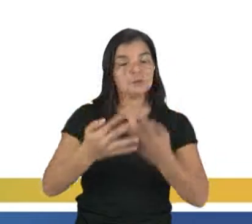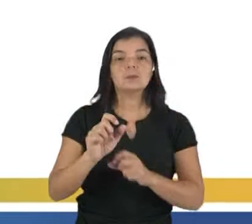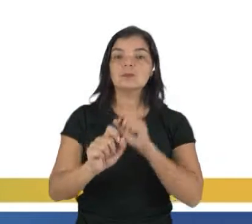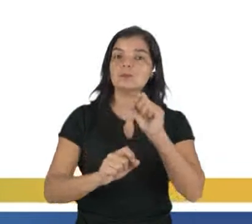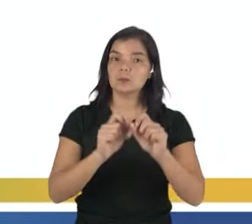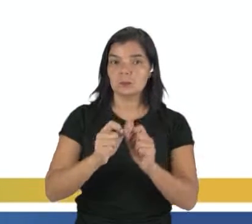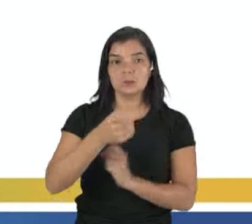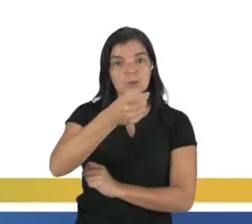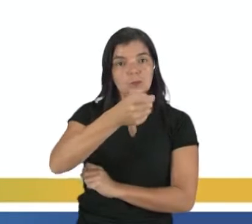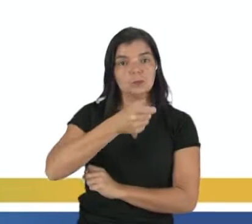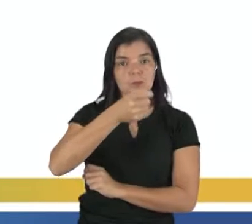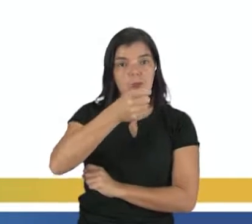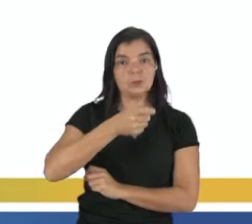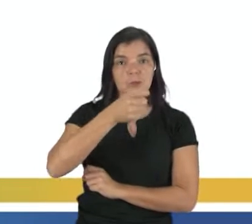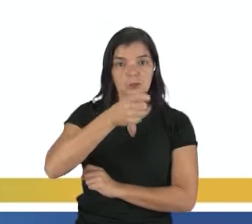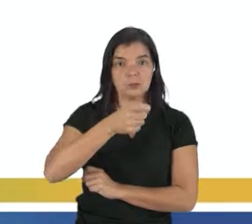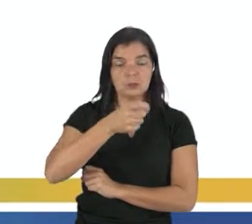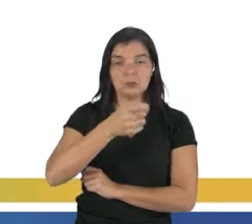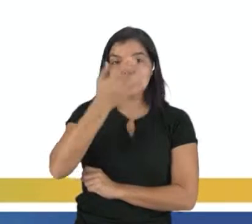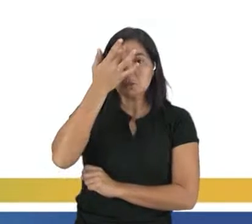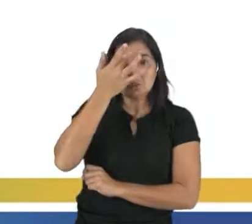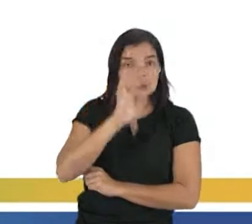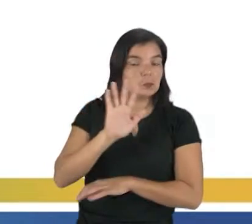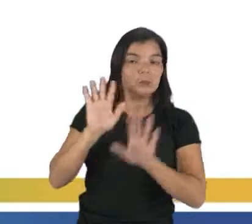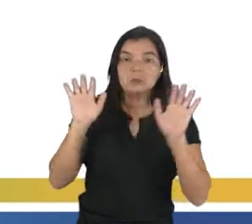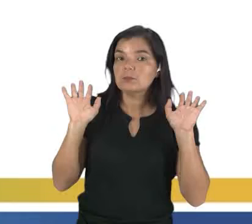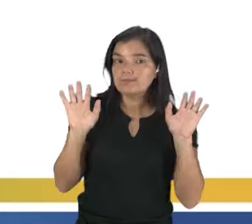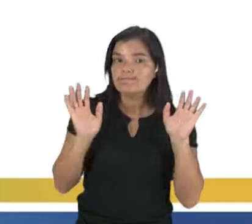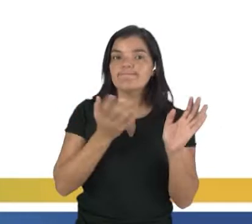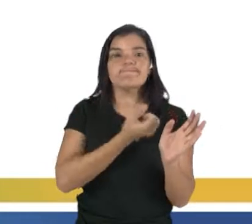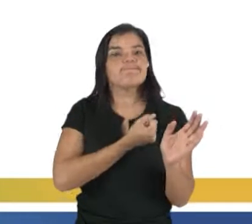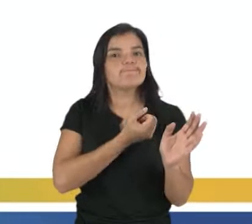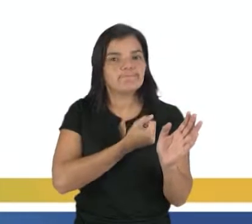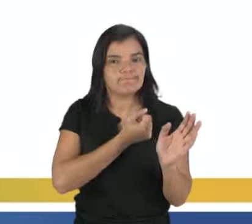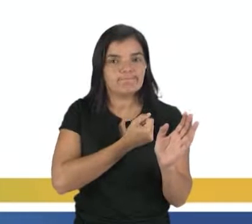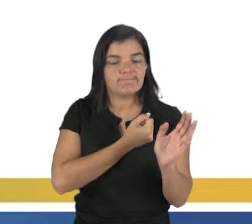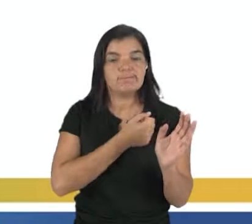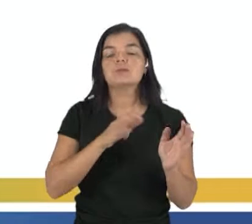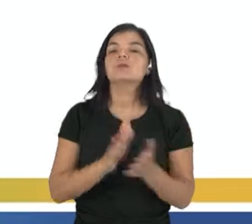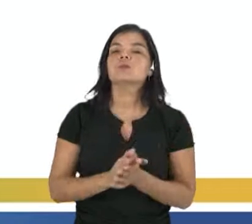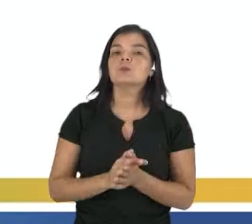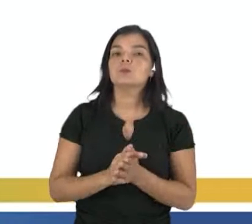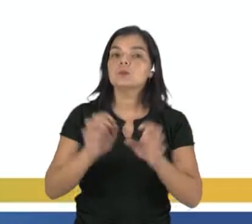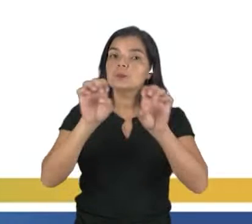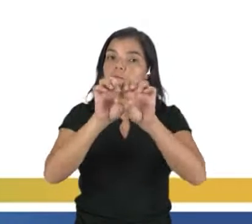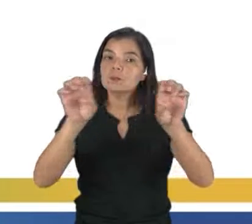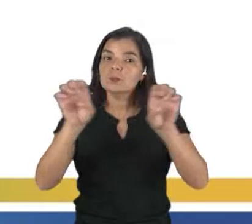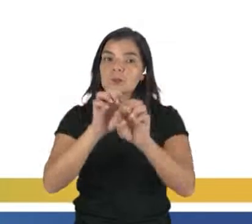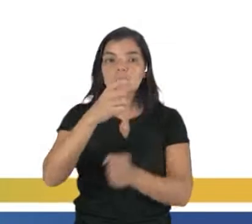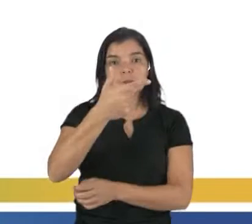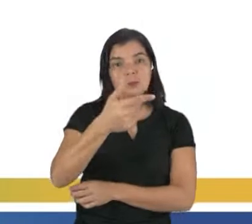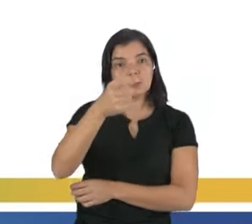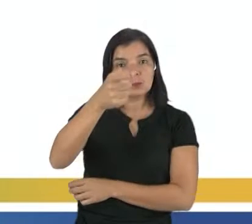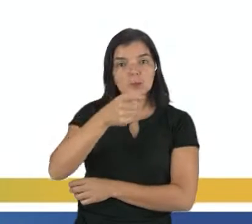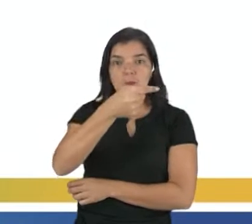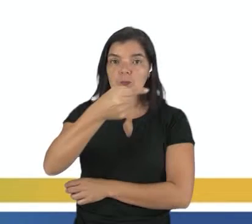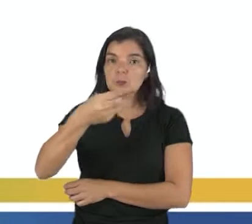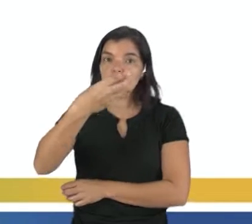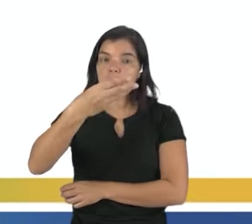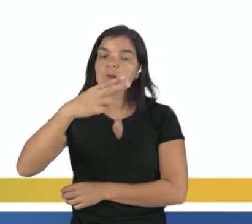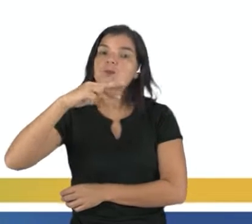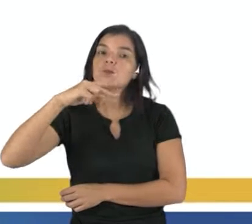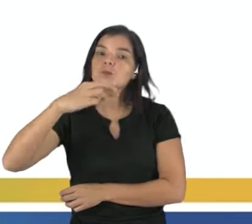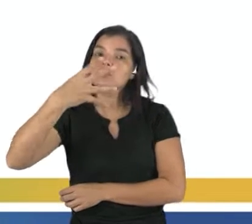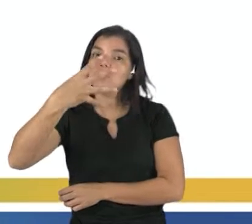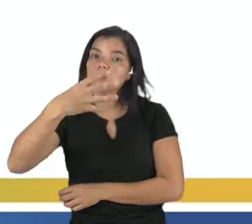não é o x aí eu vou chamar de incógnita vou jantar para você essa equação e fala o seguinte que 2x - 3